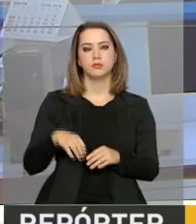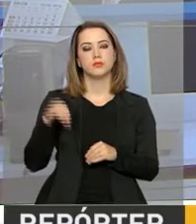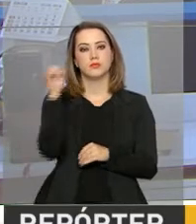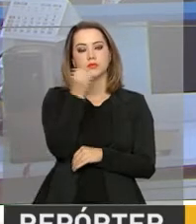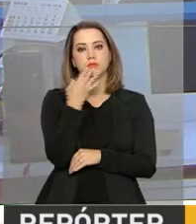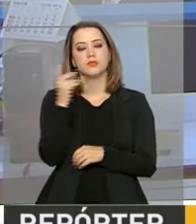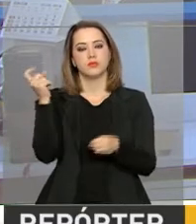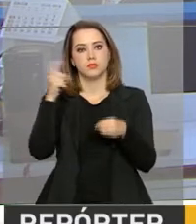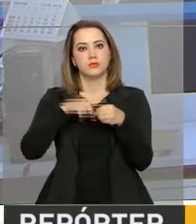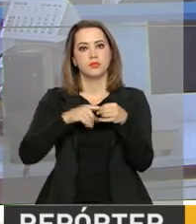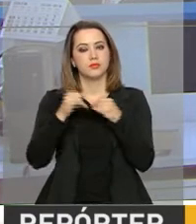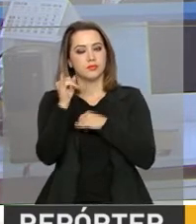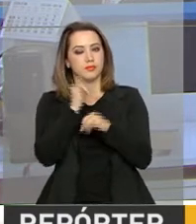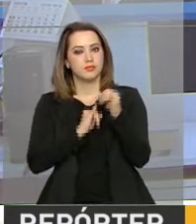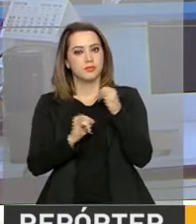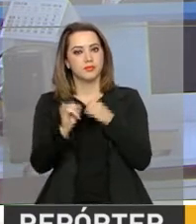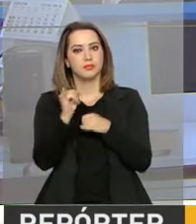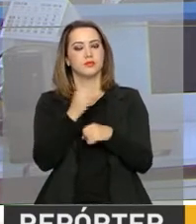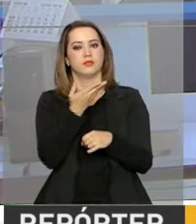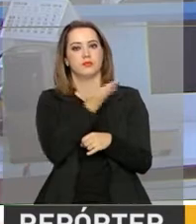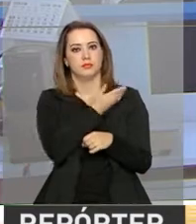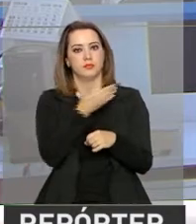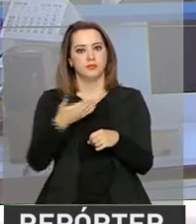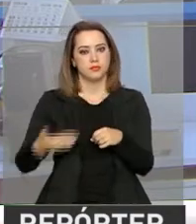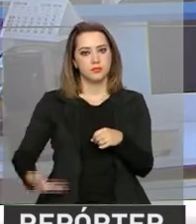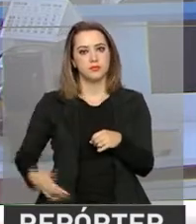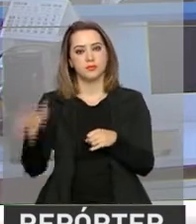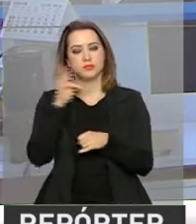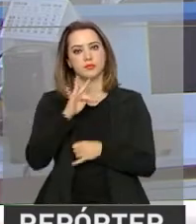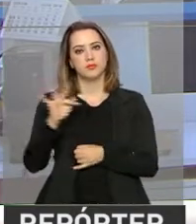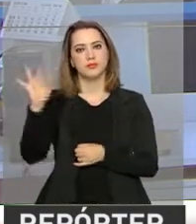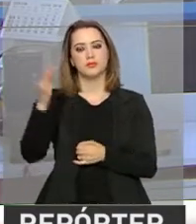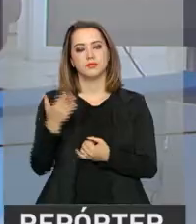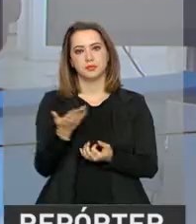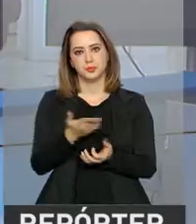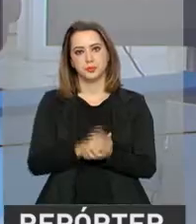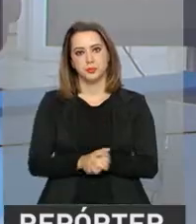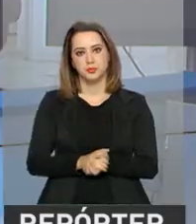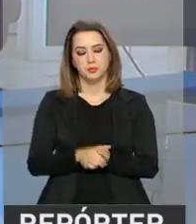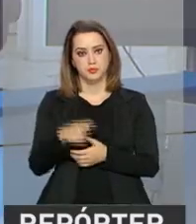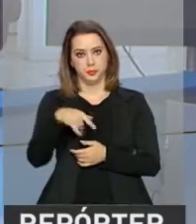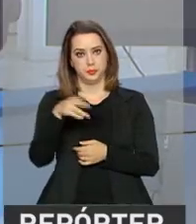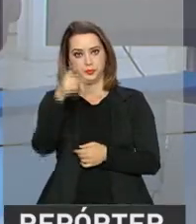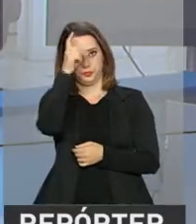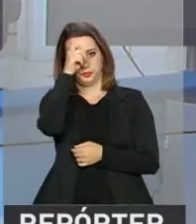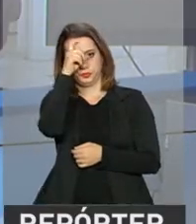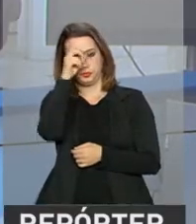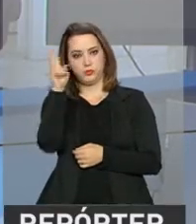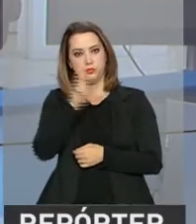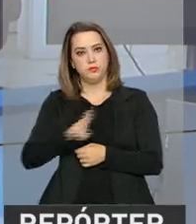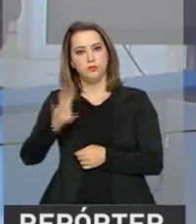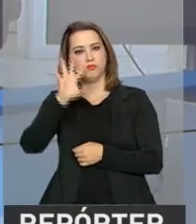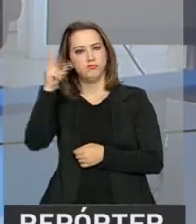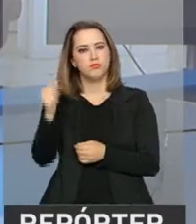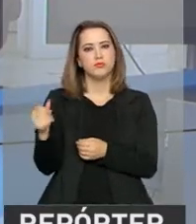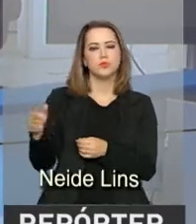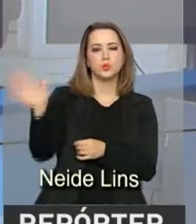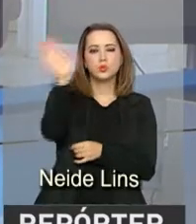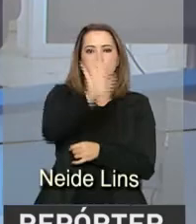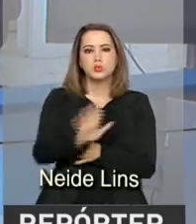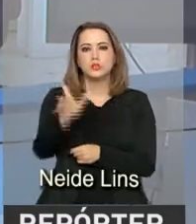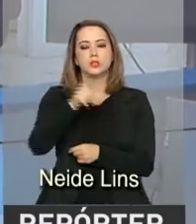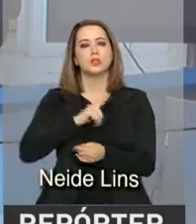Olá, estamos de volta com o repórter NBR e as notícias do governo federal. Hospitais universitários de todo o país terão